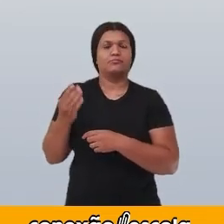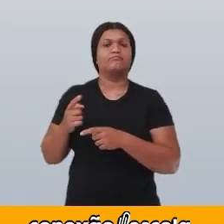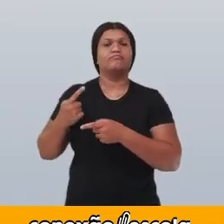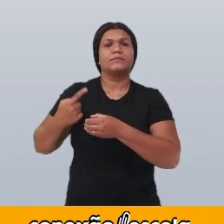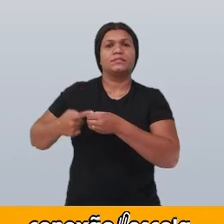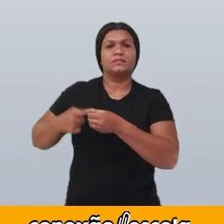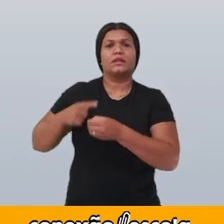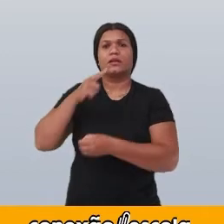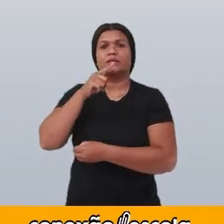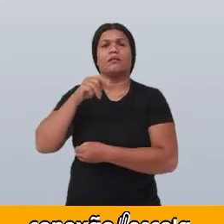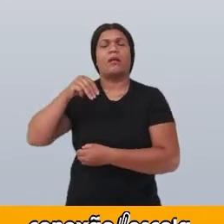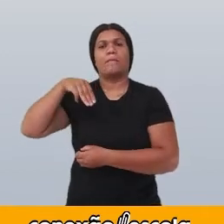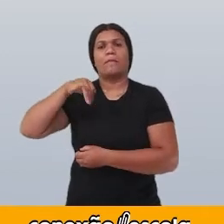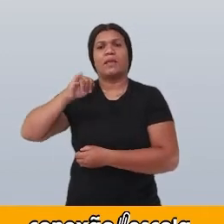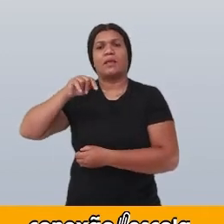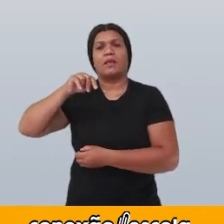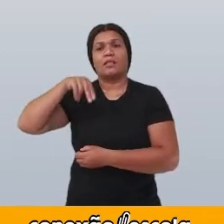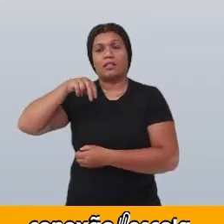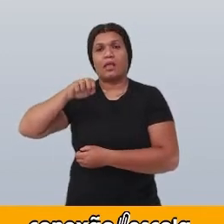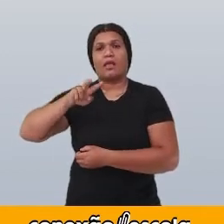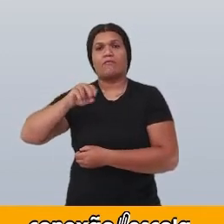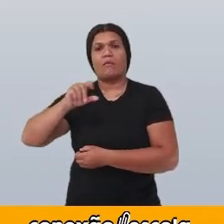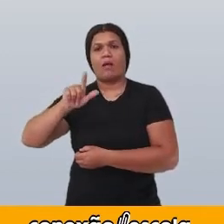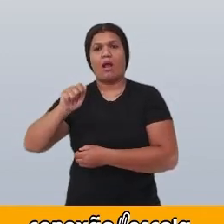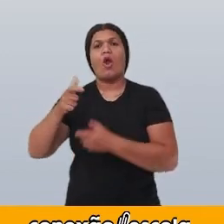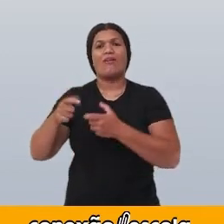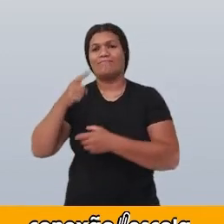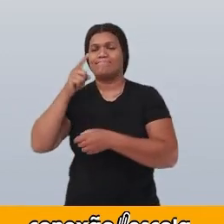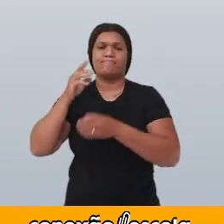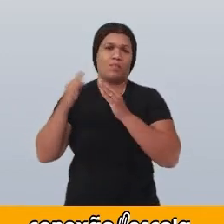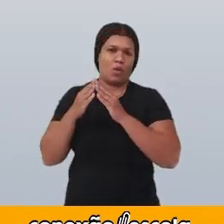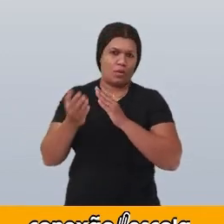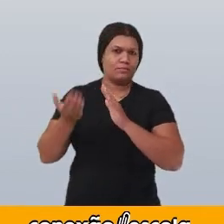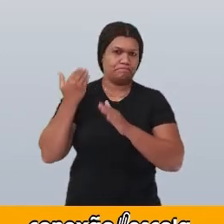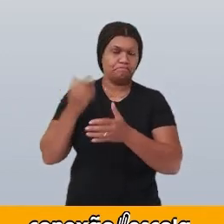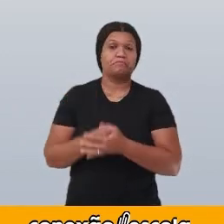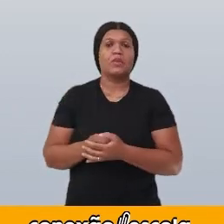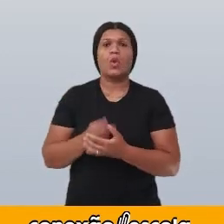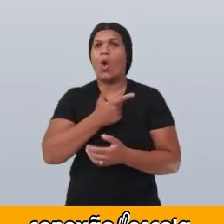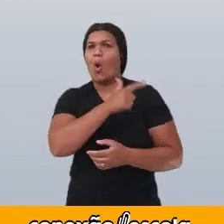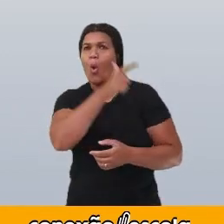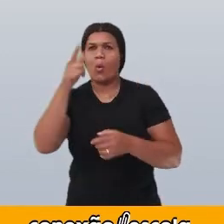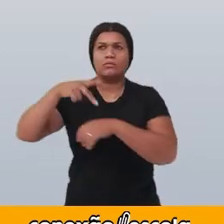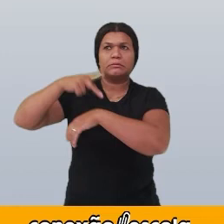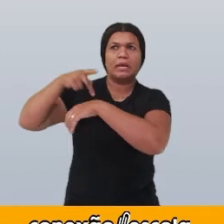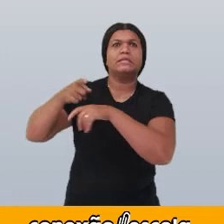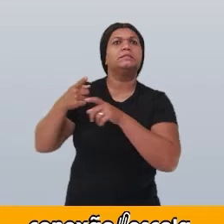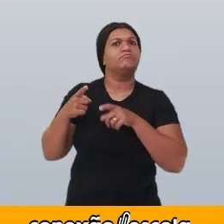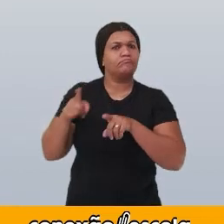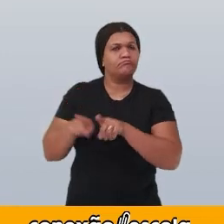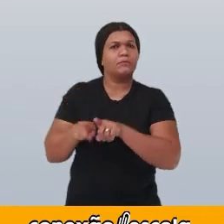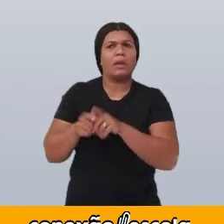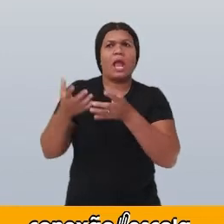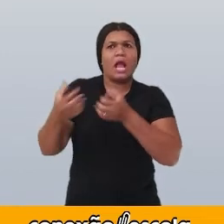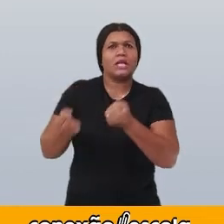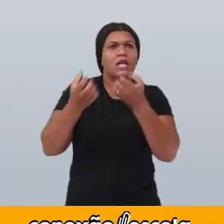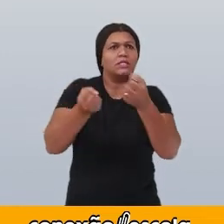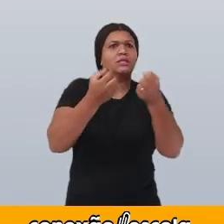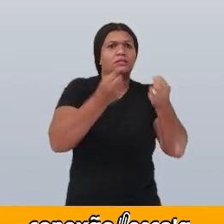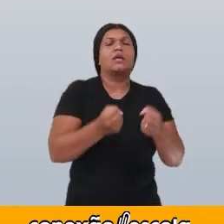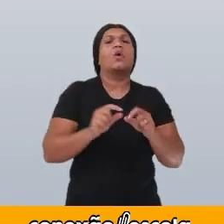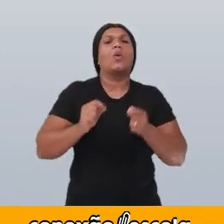morava. Outros países também aderiram aos protestos antirracistas. É o caso do Brasil, do Canadá,